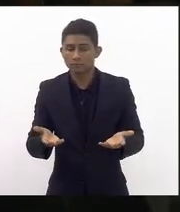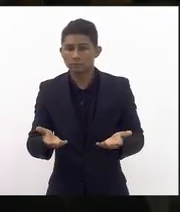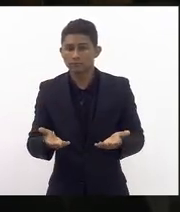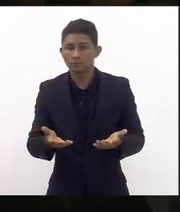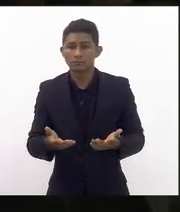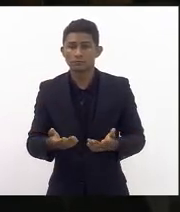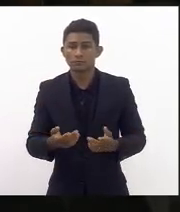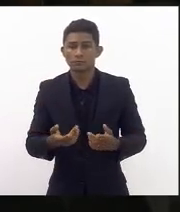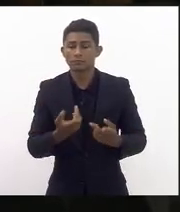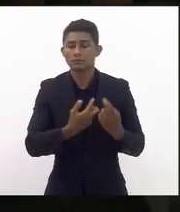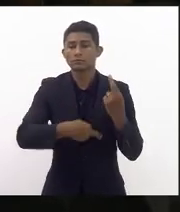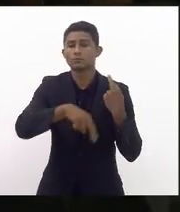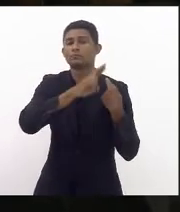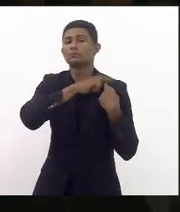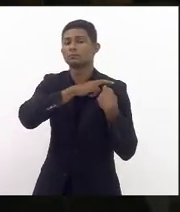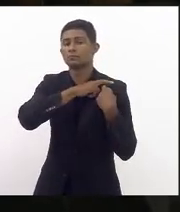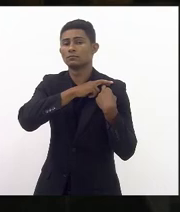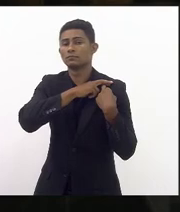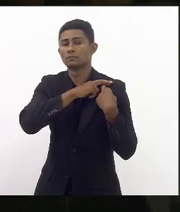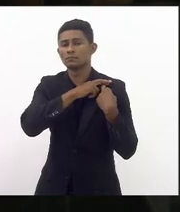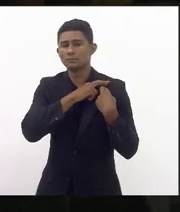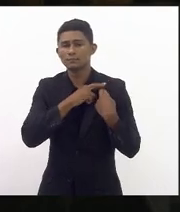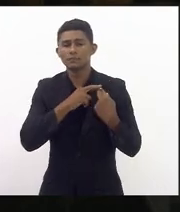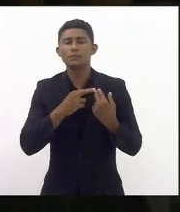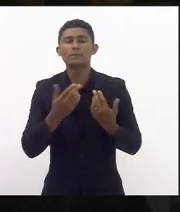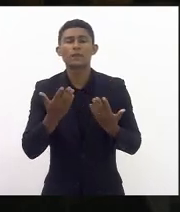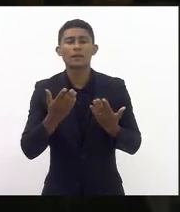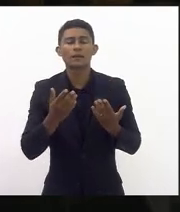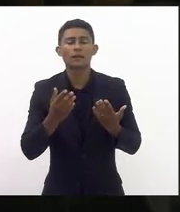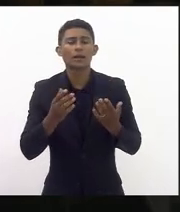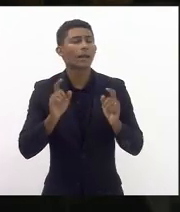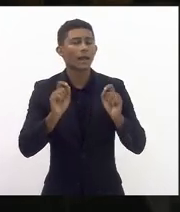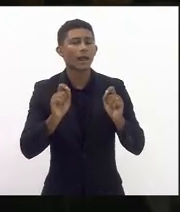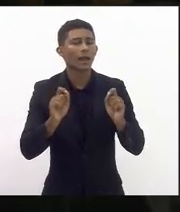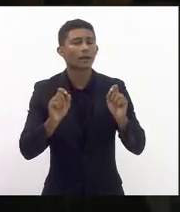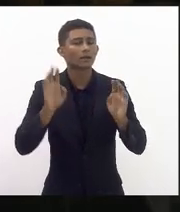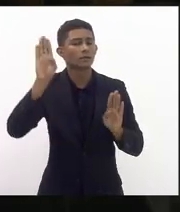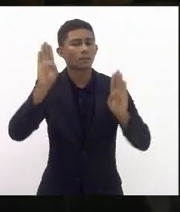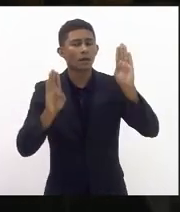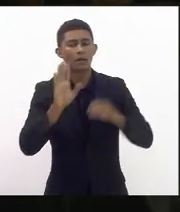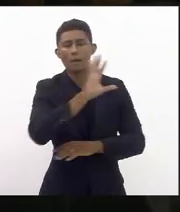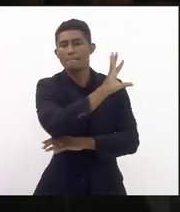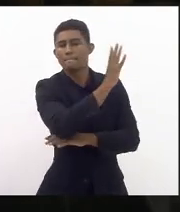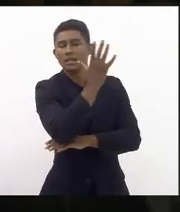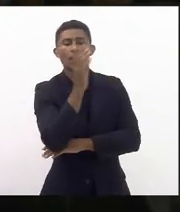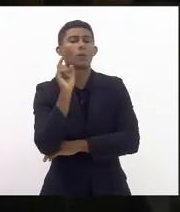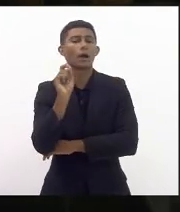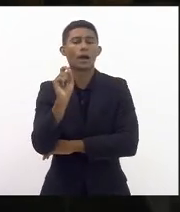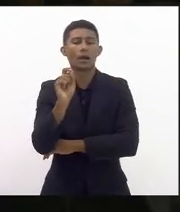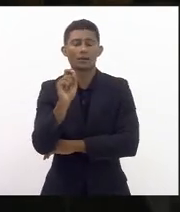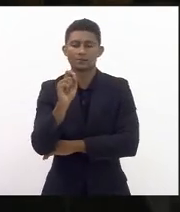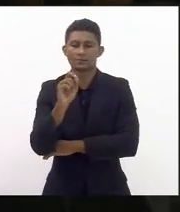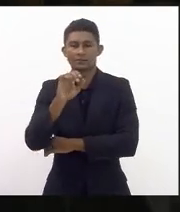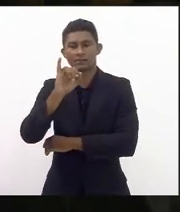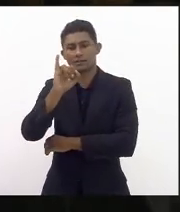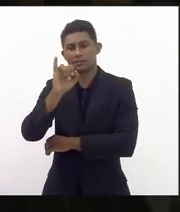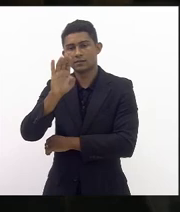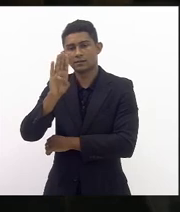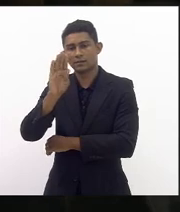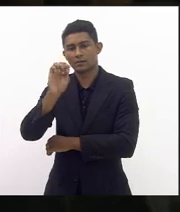ser responsável pelo licenciamento ambiental? O IBAMA. Mas o